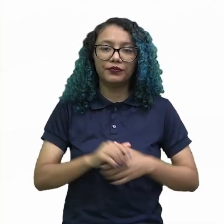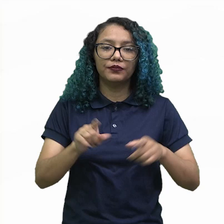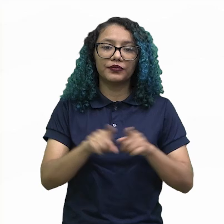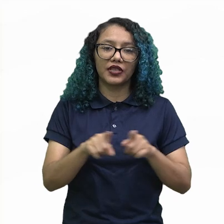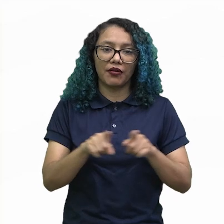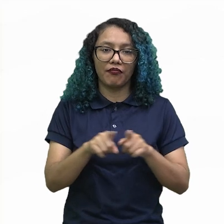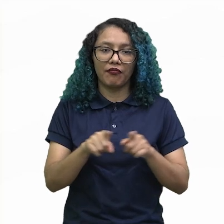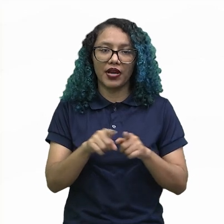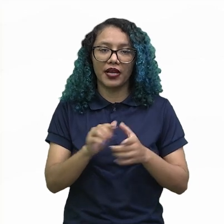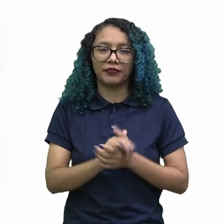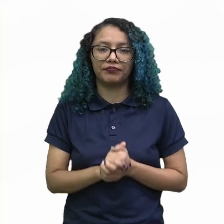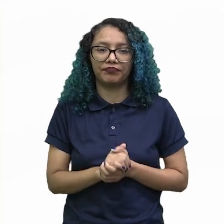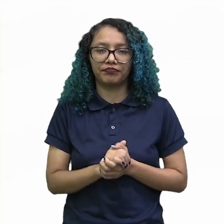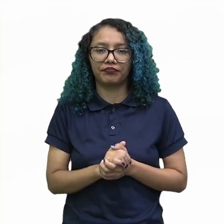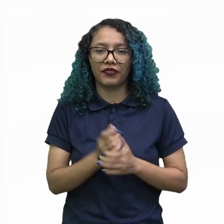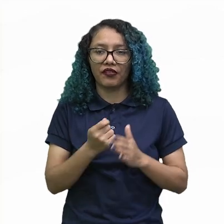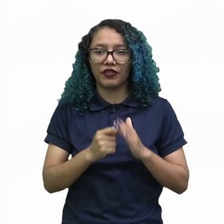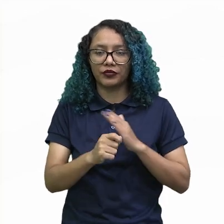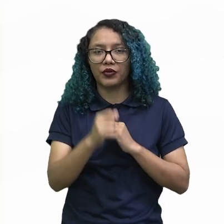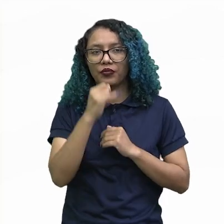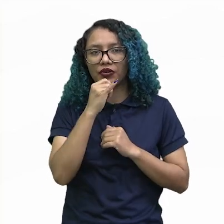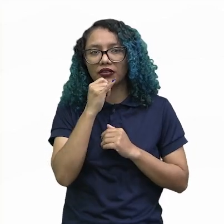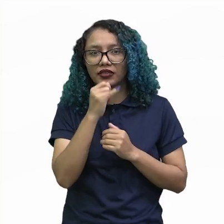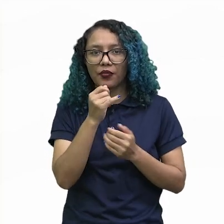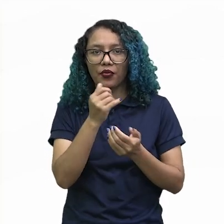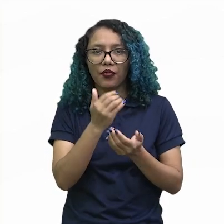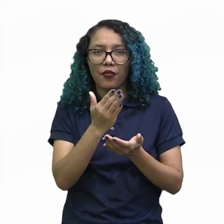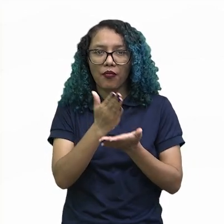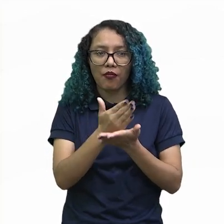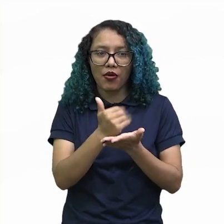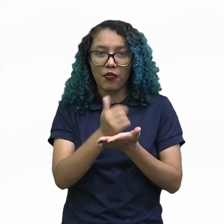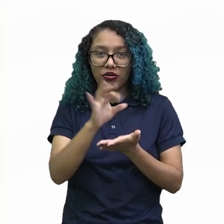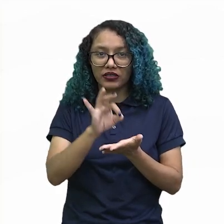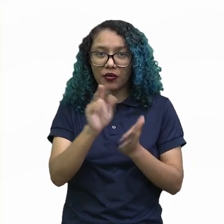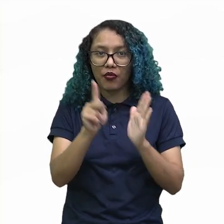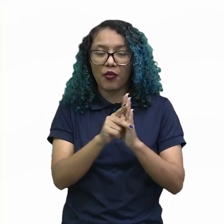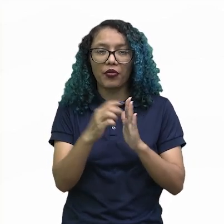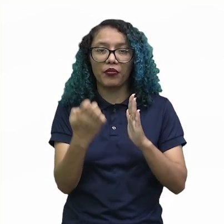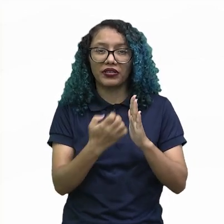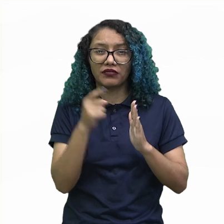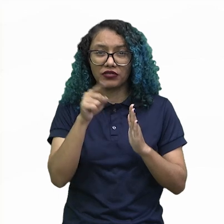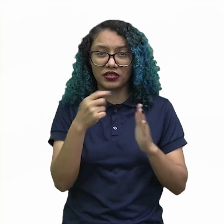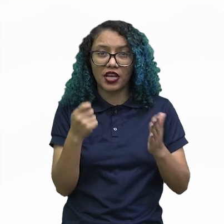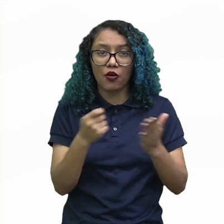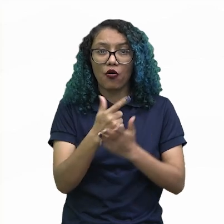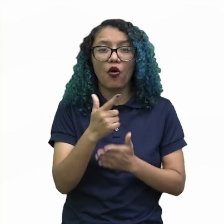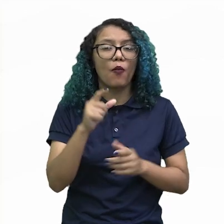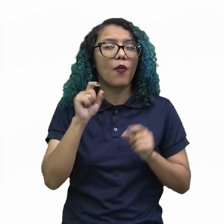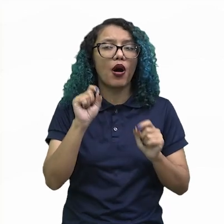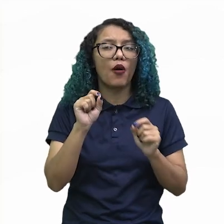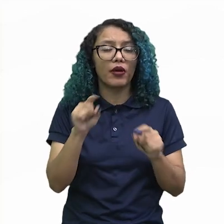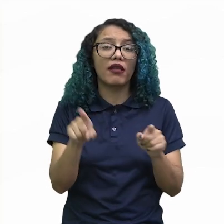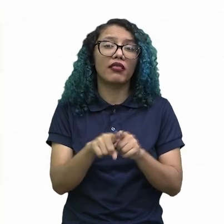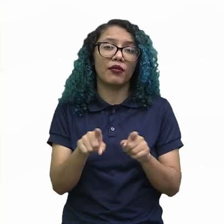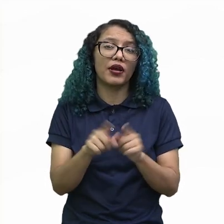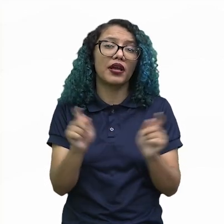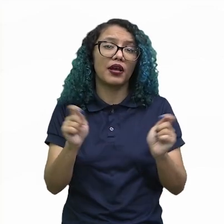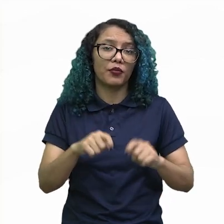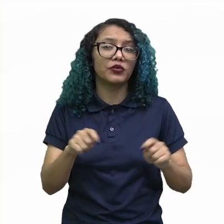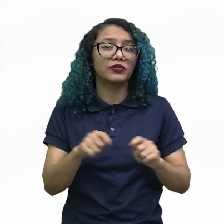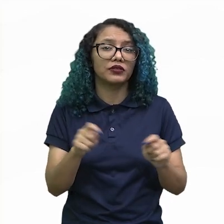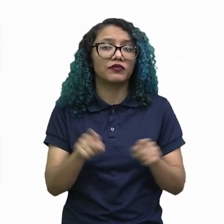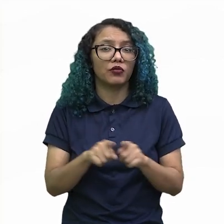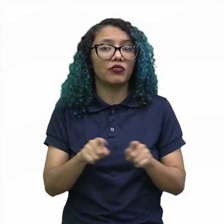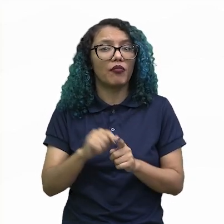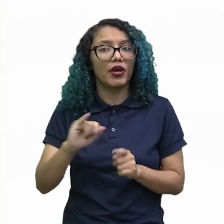Nas ações também, né, quando você compra uma ação de uma empresa, a gente consegue também ter o